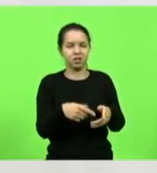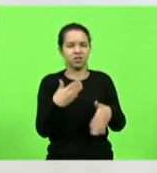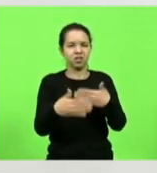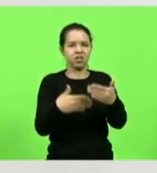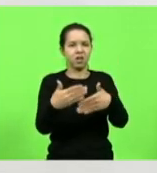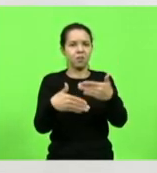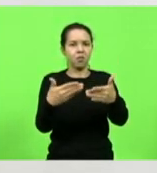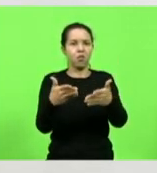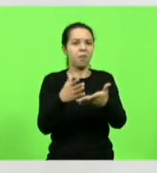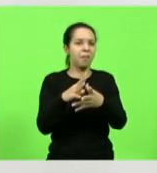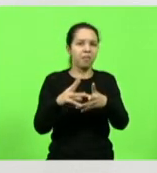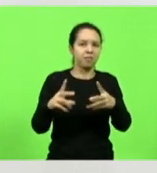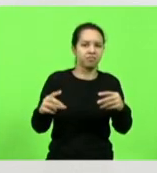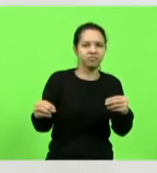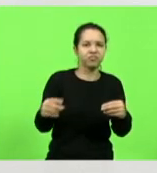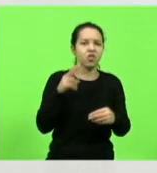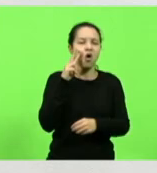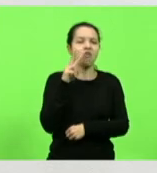quem que está